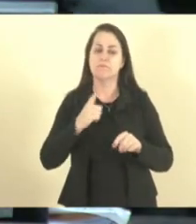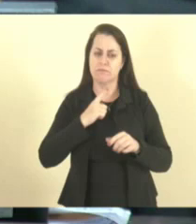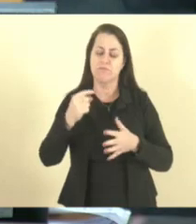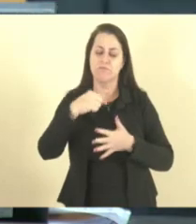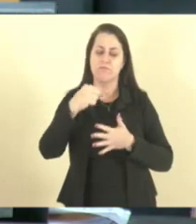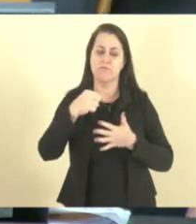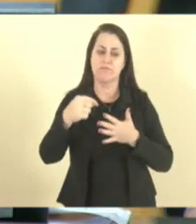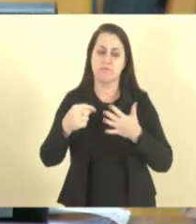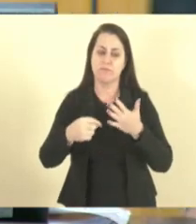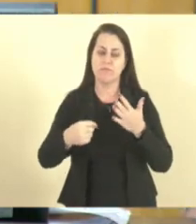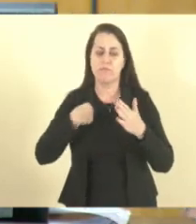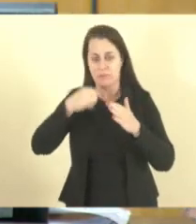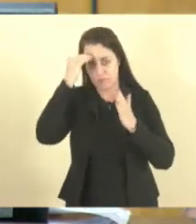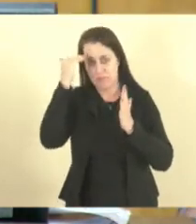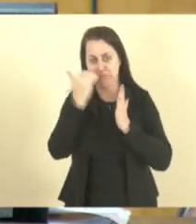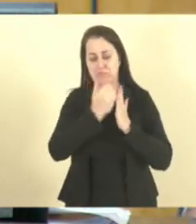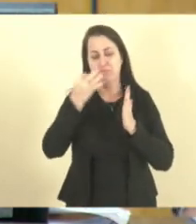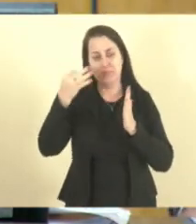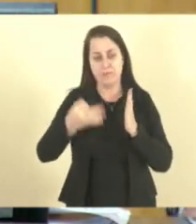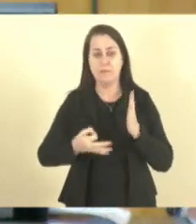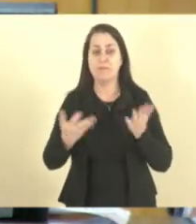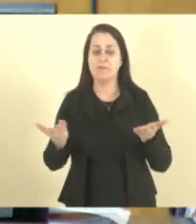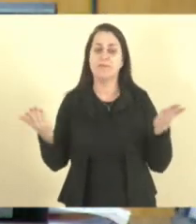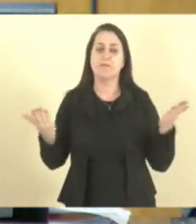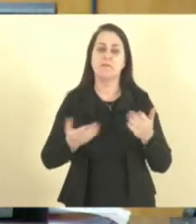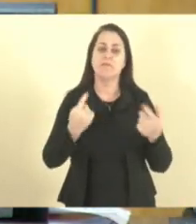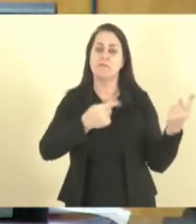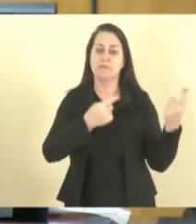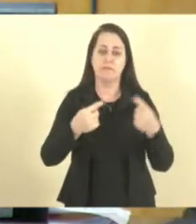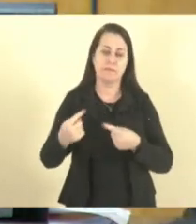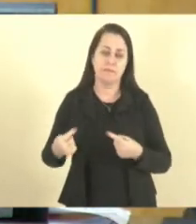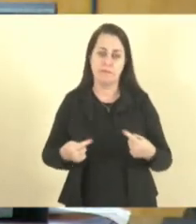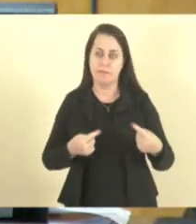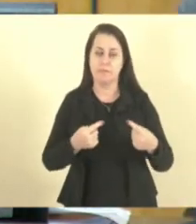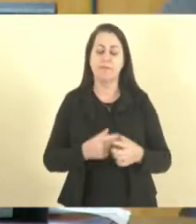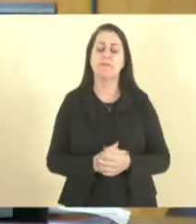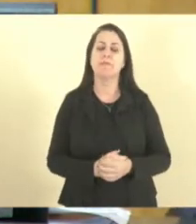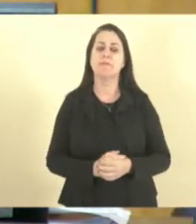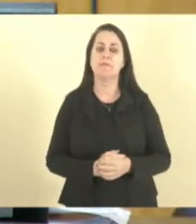Jurisdicidade e Boa Técnica Legislativa. Coloco a matéria em discussão na Comissão de Constituição e Justiça.